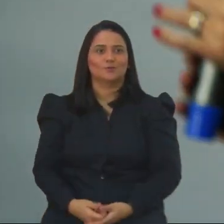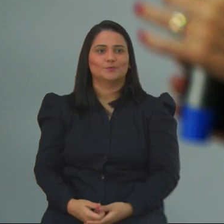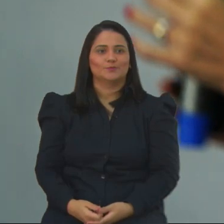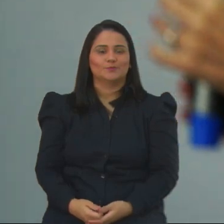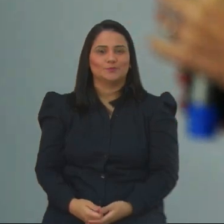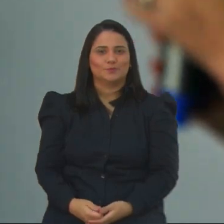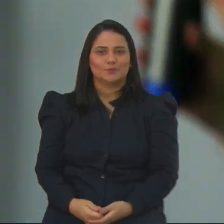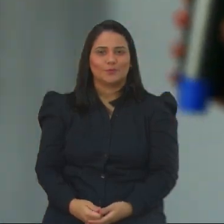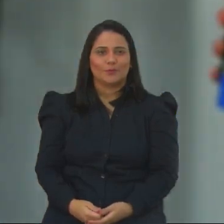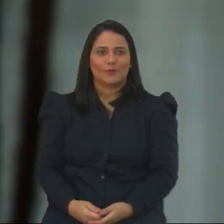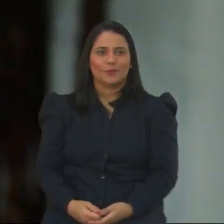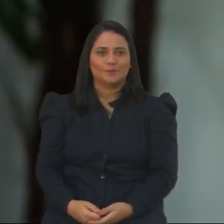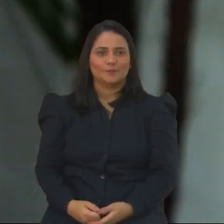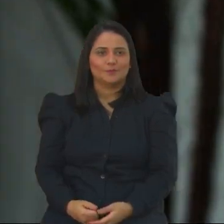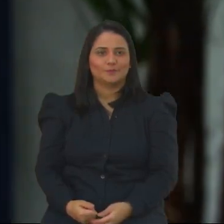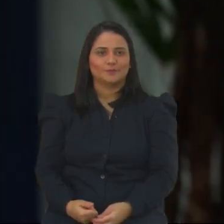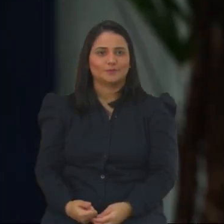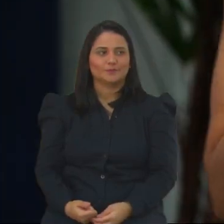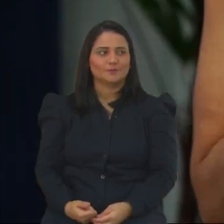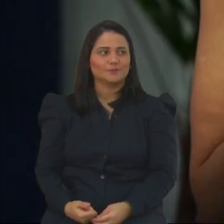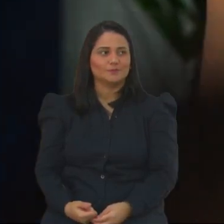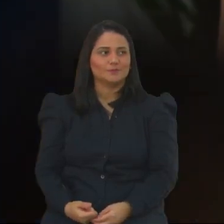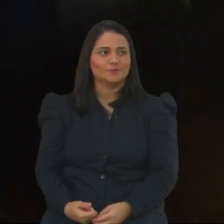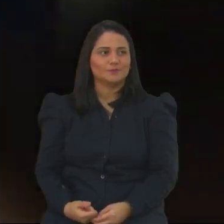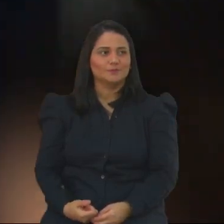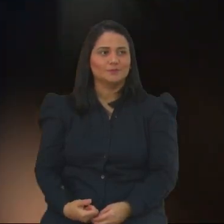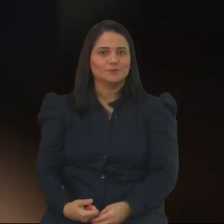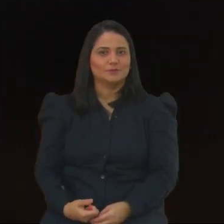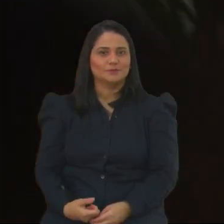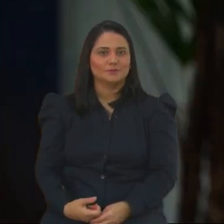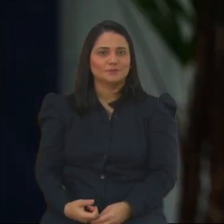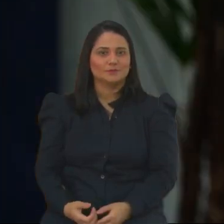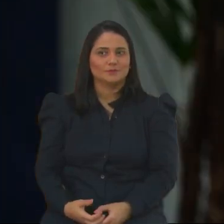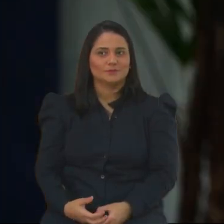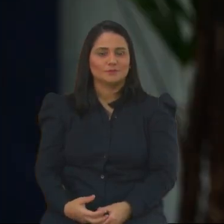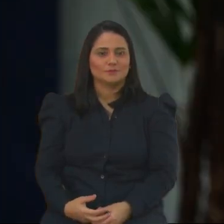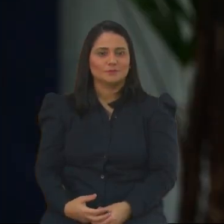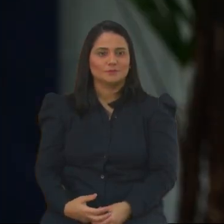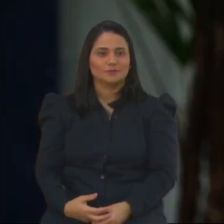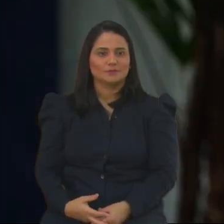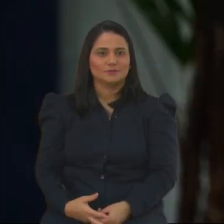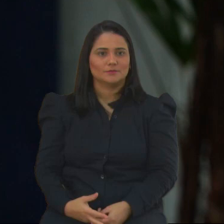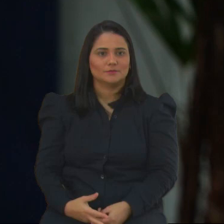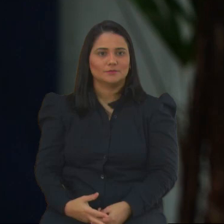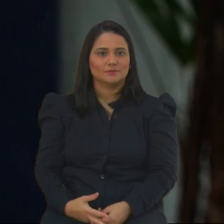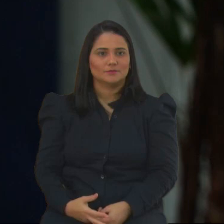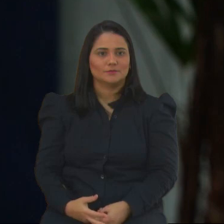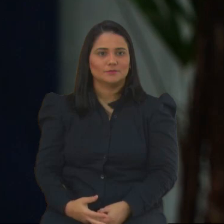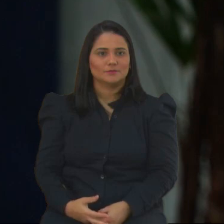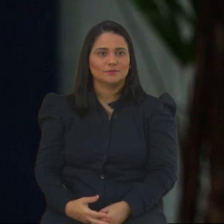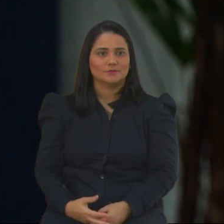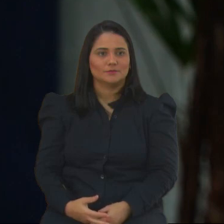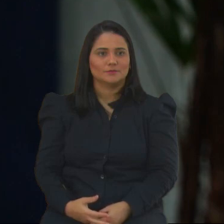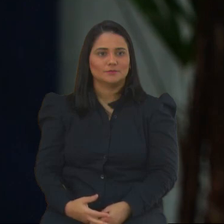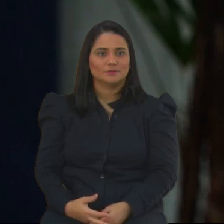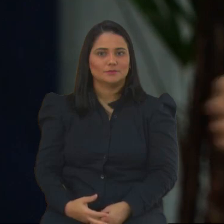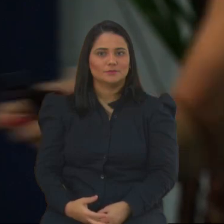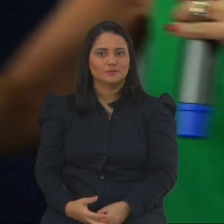9, 8, 7, 6, 5,